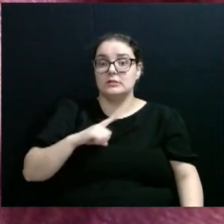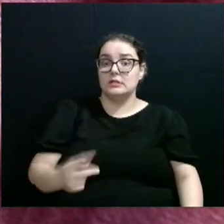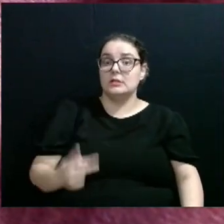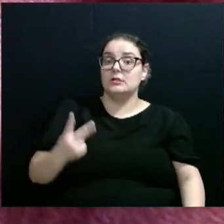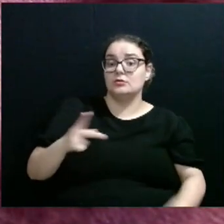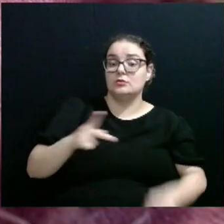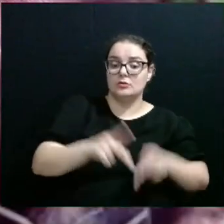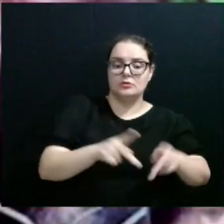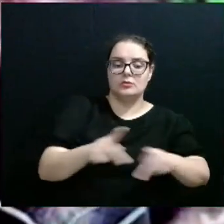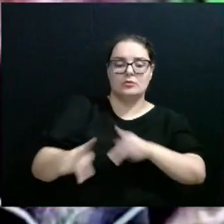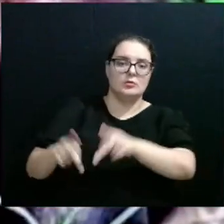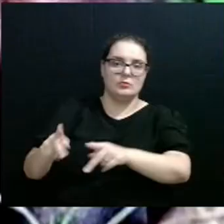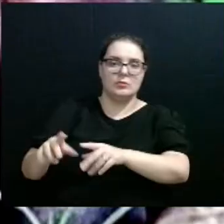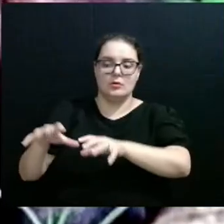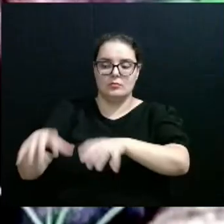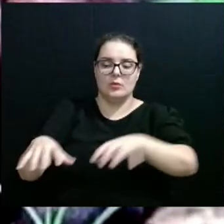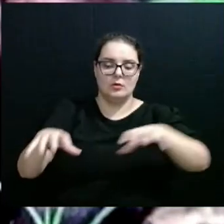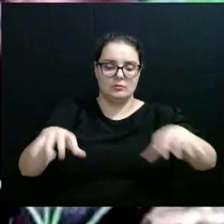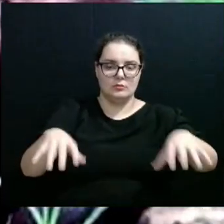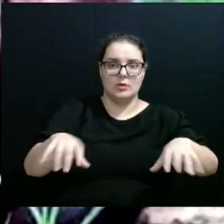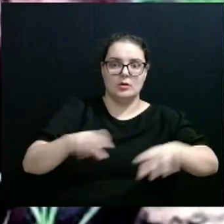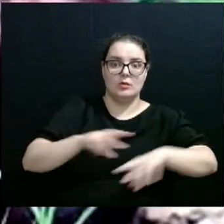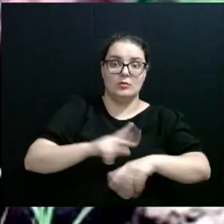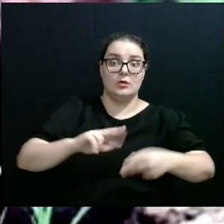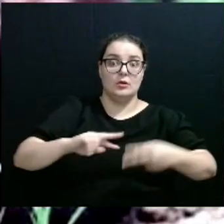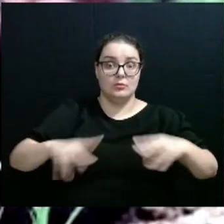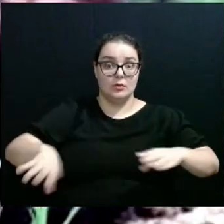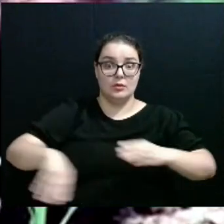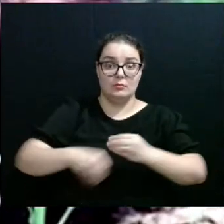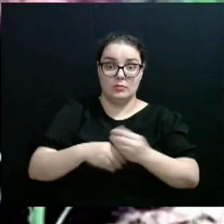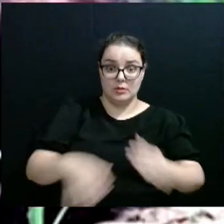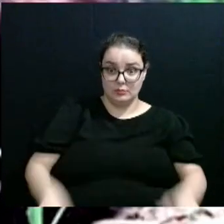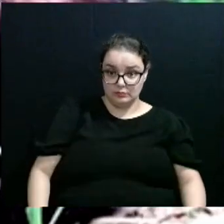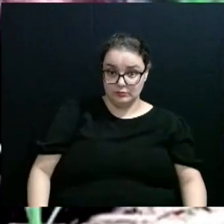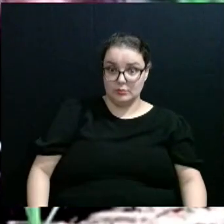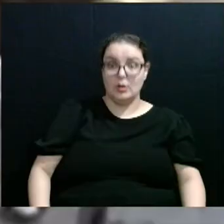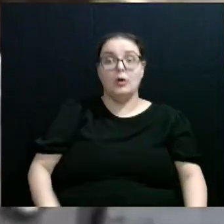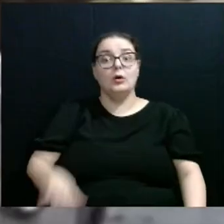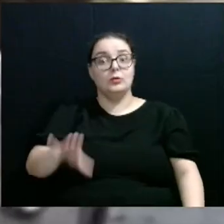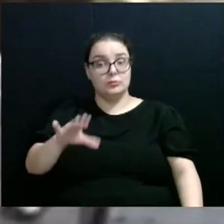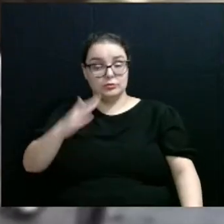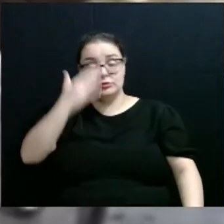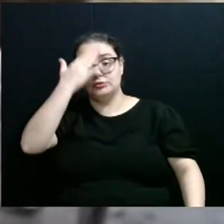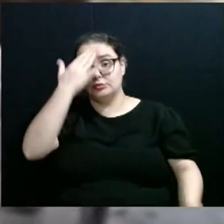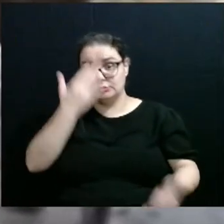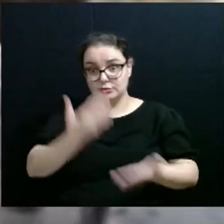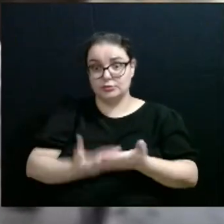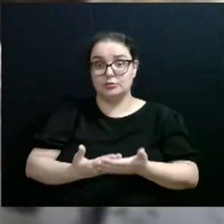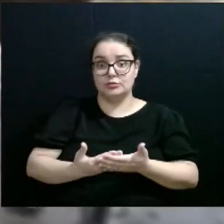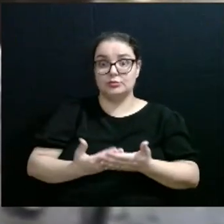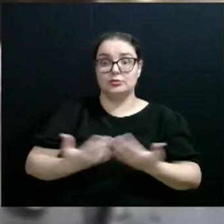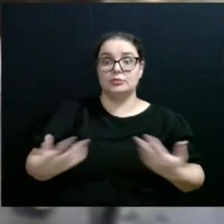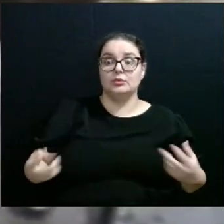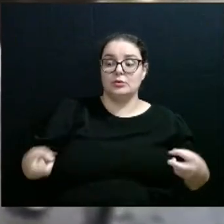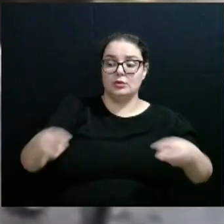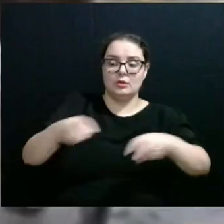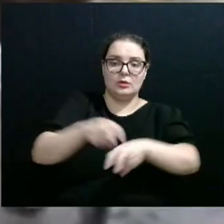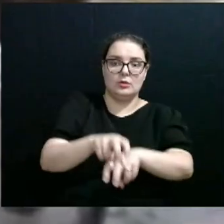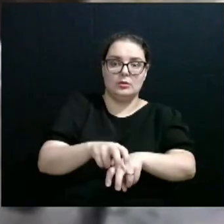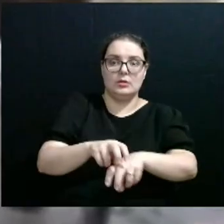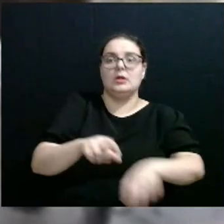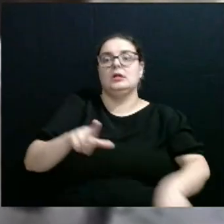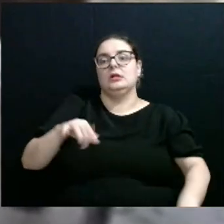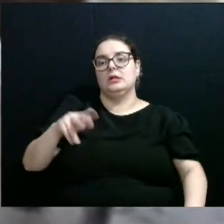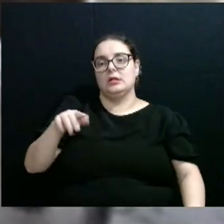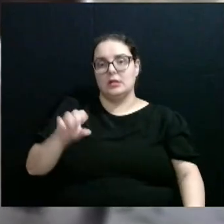com diferenças genéticas complementares. Os cientistas acreditam que o cruzamento dessas duas linhagens genéticas